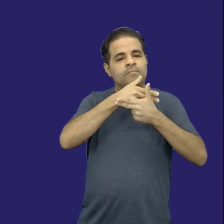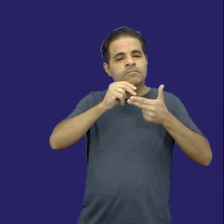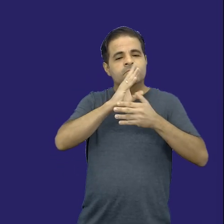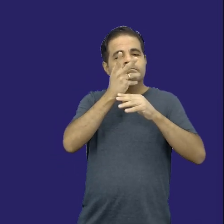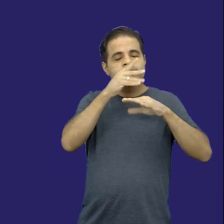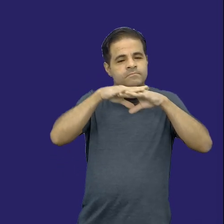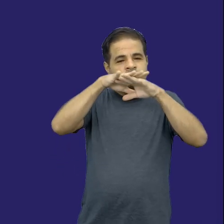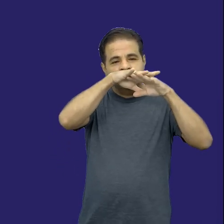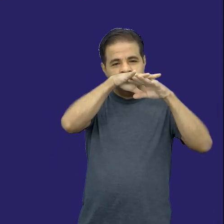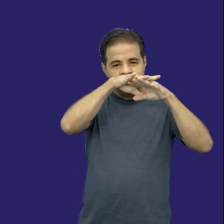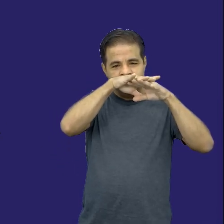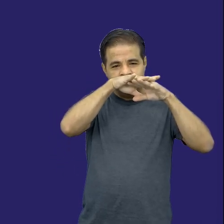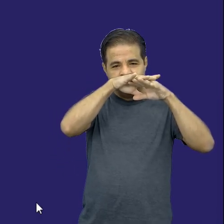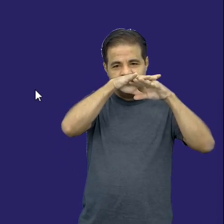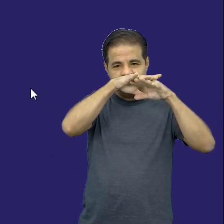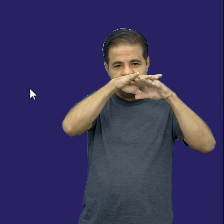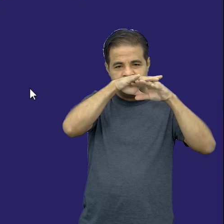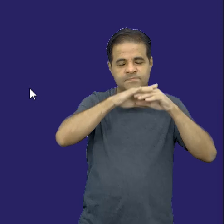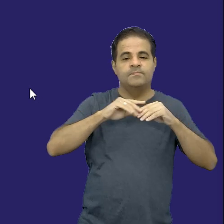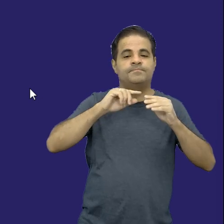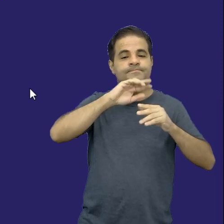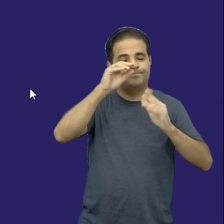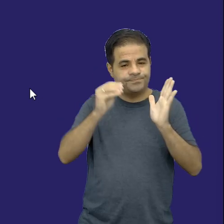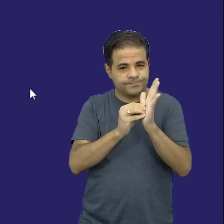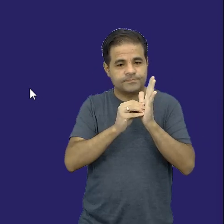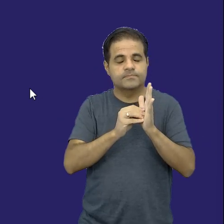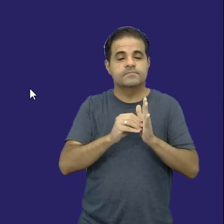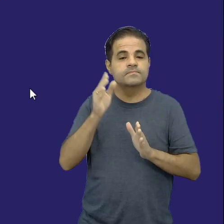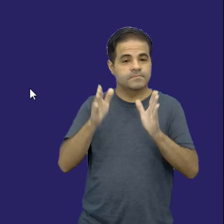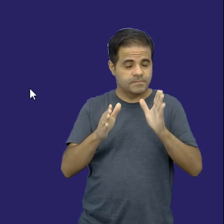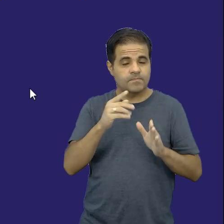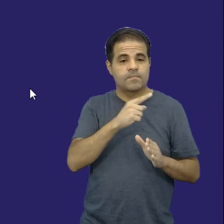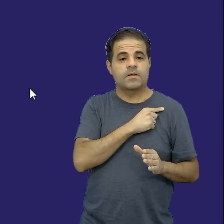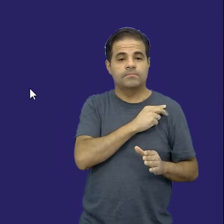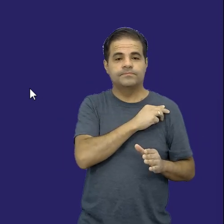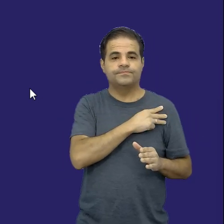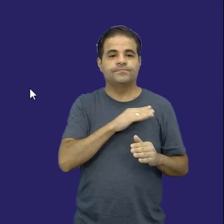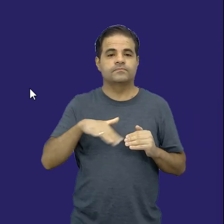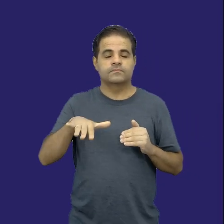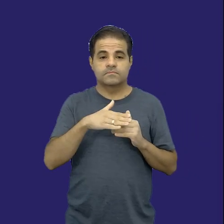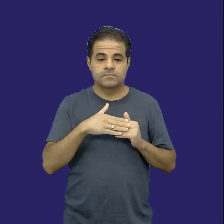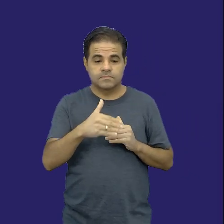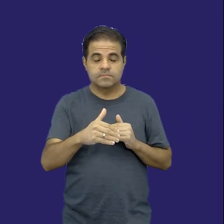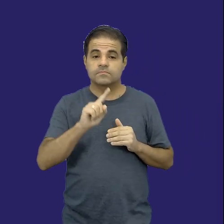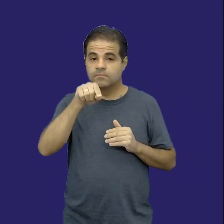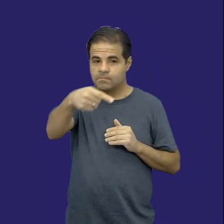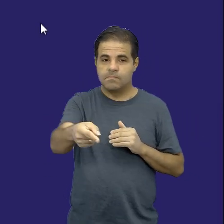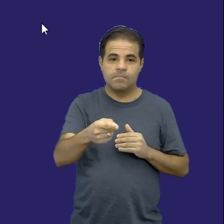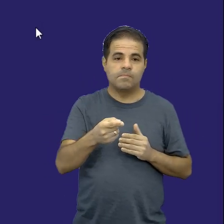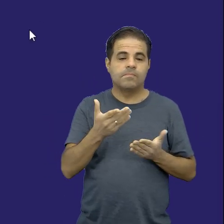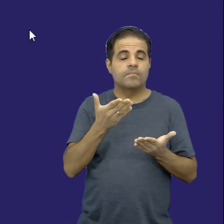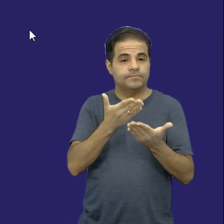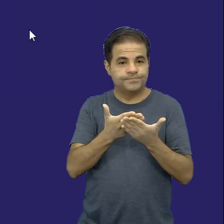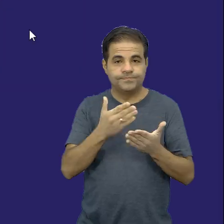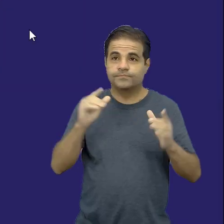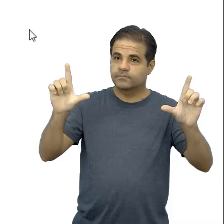a etapa do ensino médio, tá bem? Então, vamos lá, pessoal. Na próxima tela,